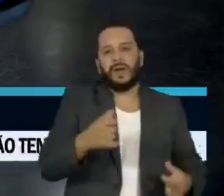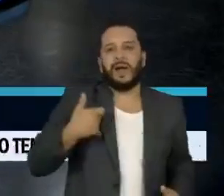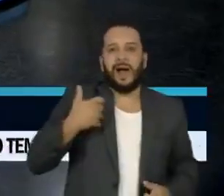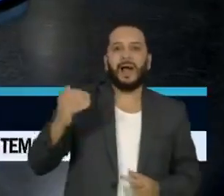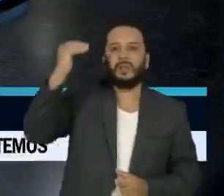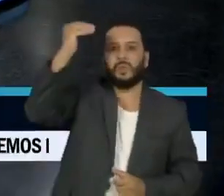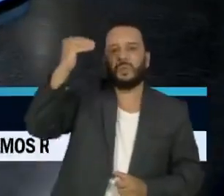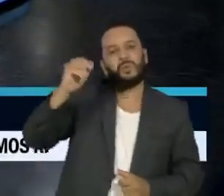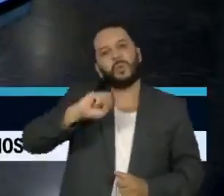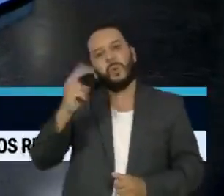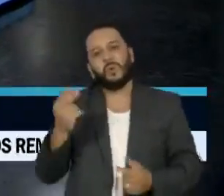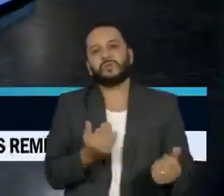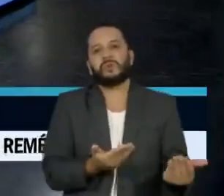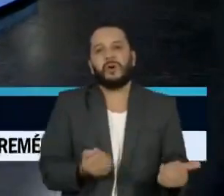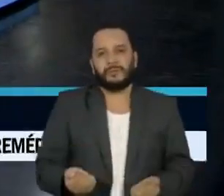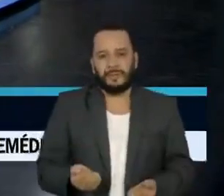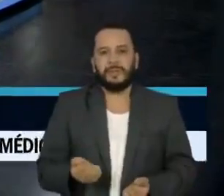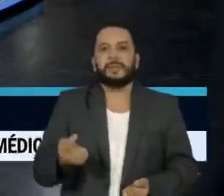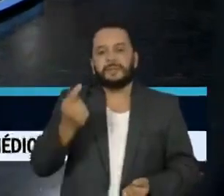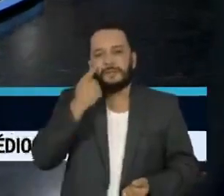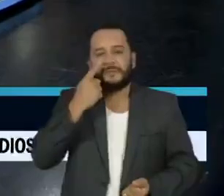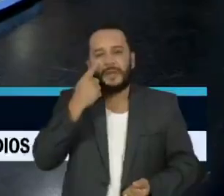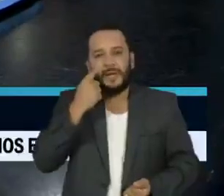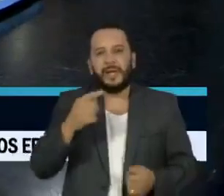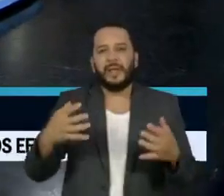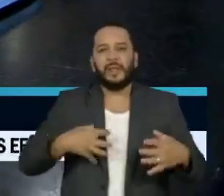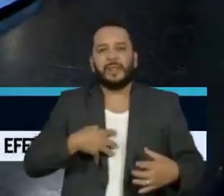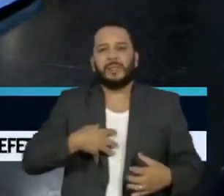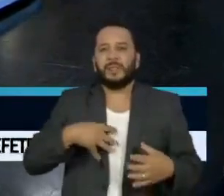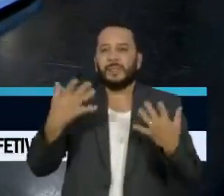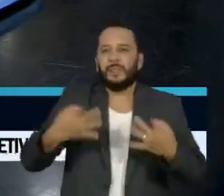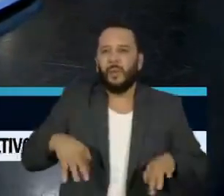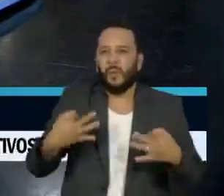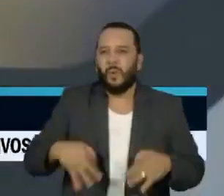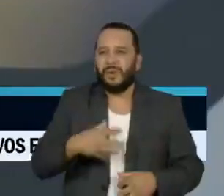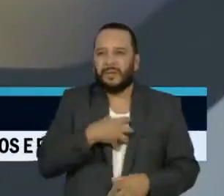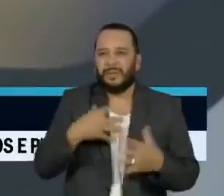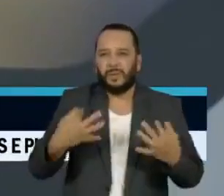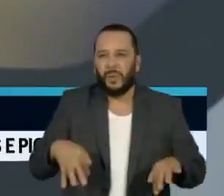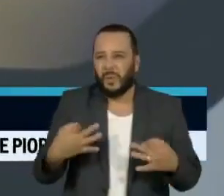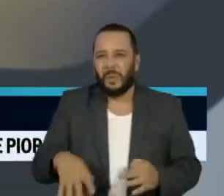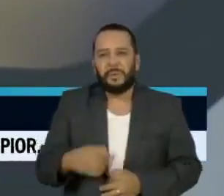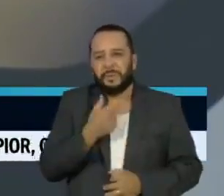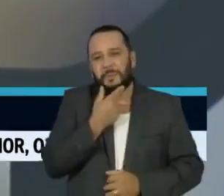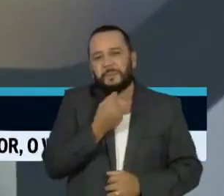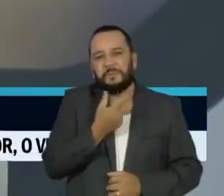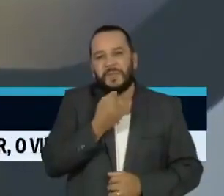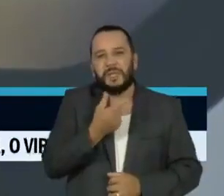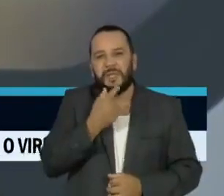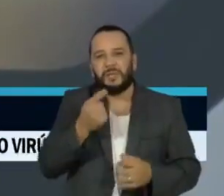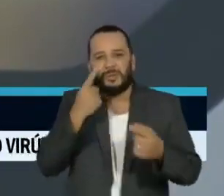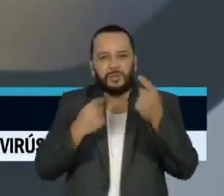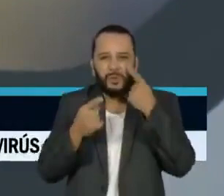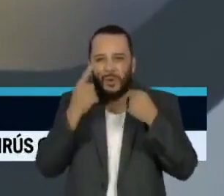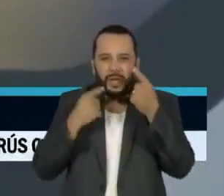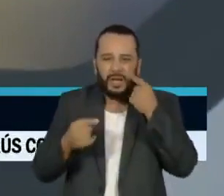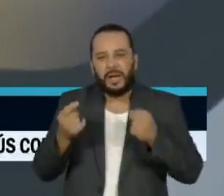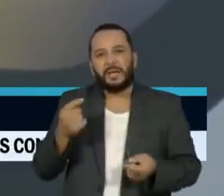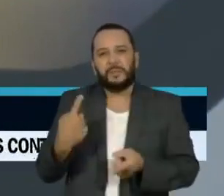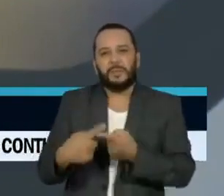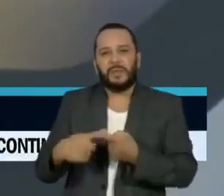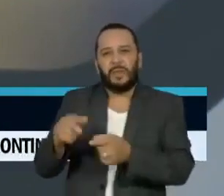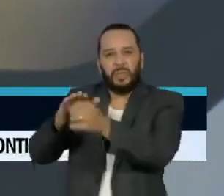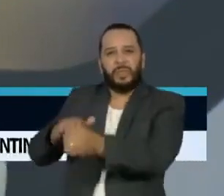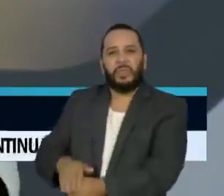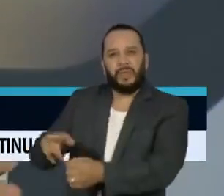e mais importante Olha a dor EA destruição que ele causa nas pessoas no menino chorando não é porque foi agredido em